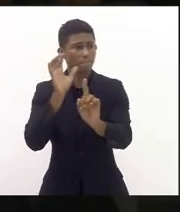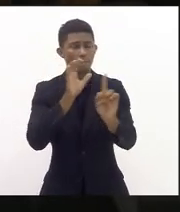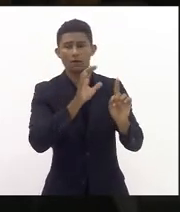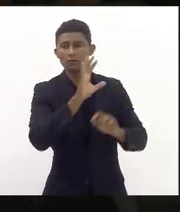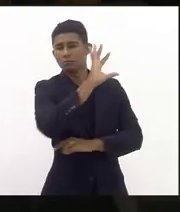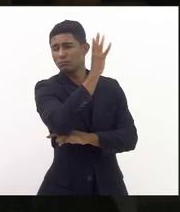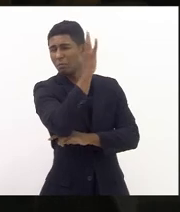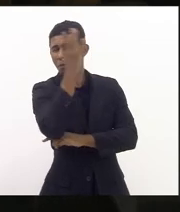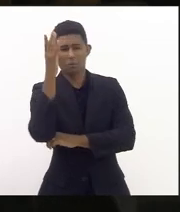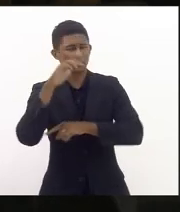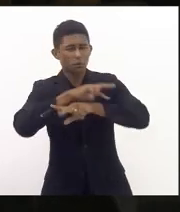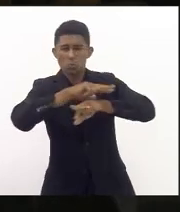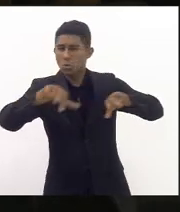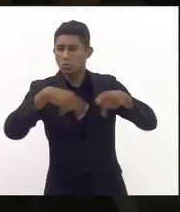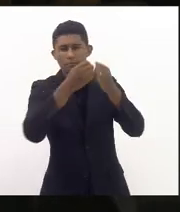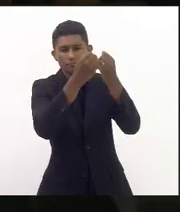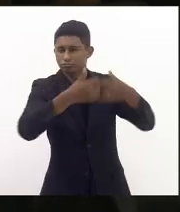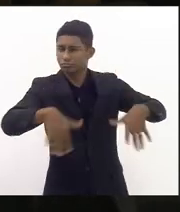esse empreendimento.